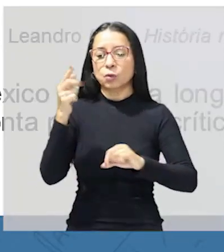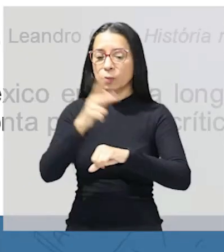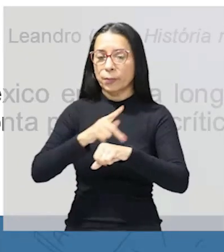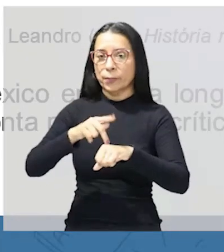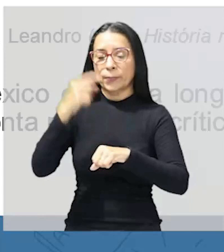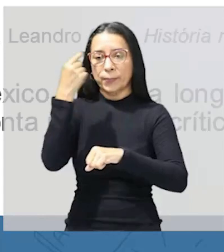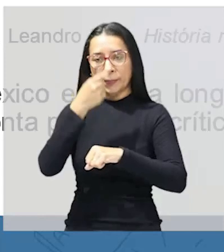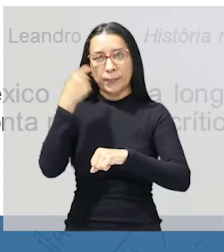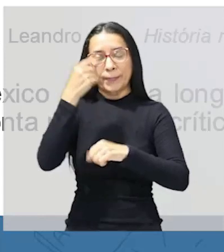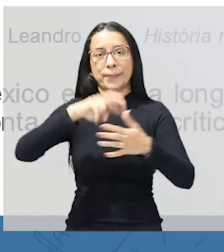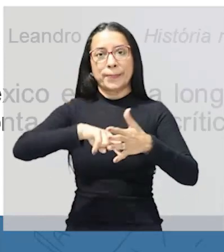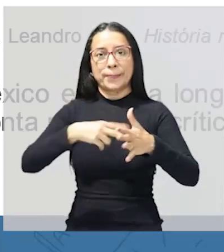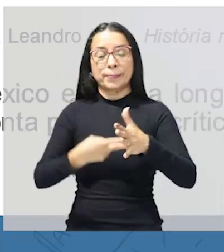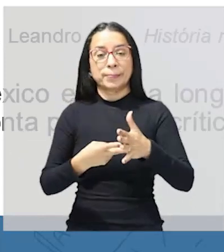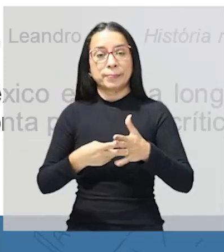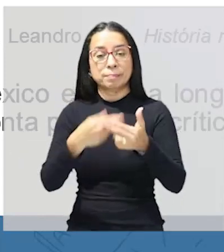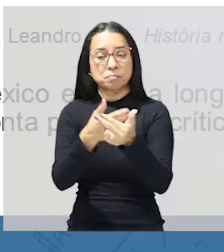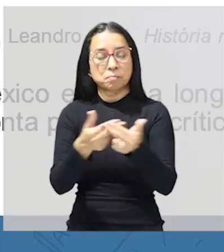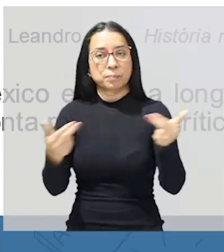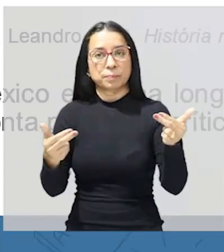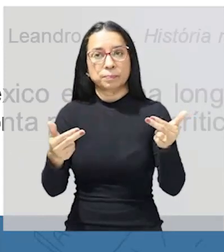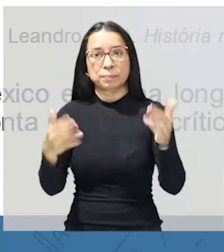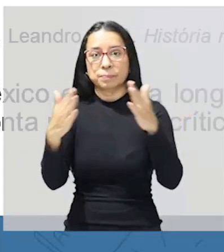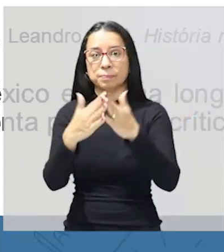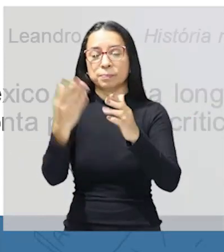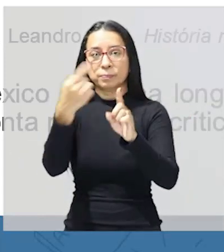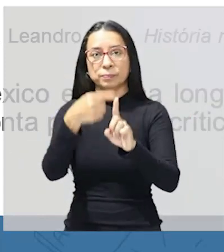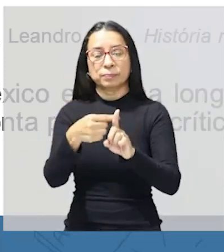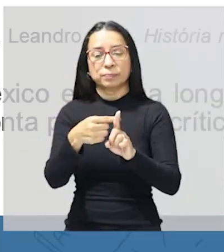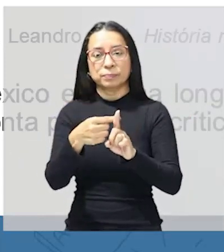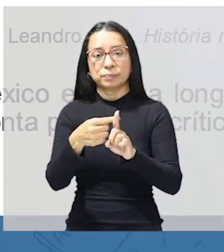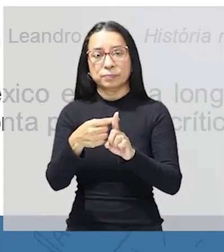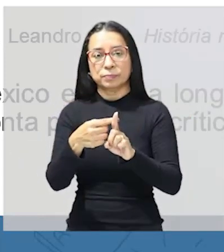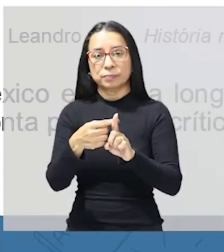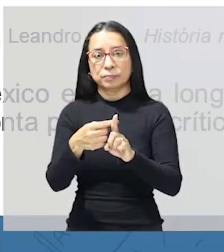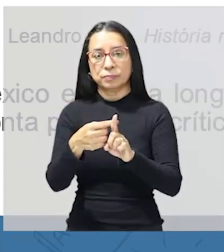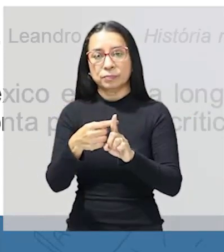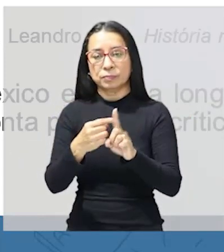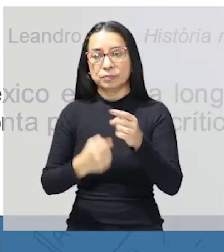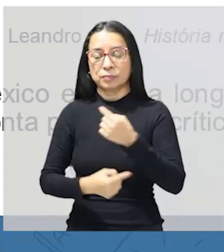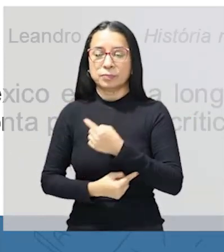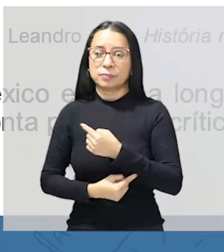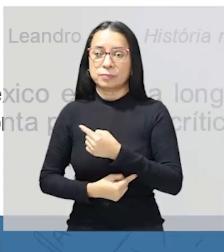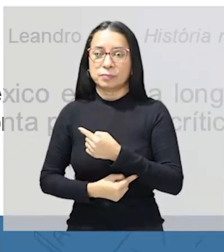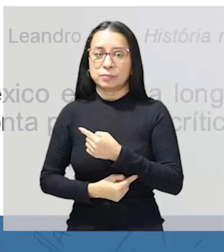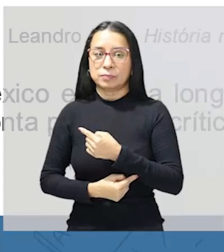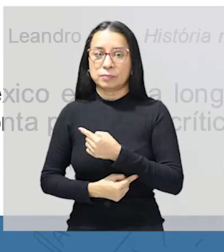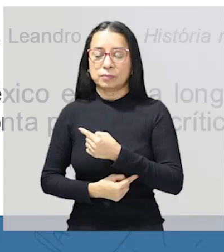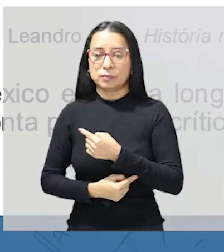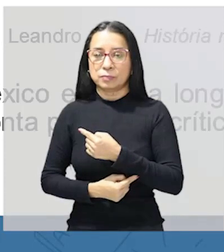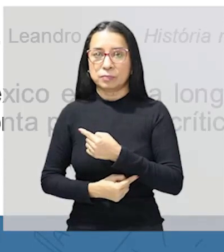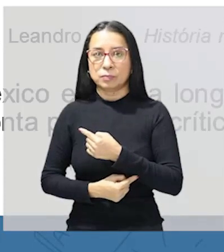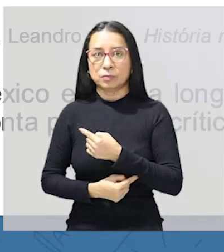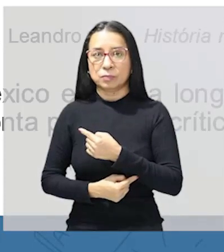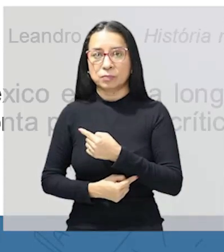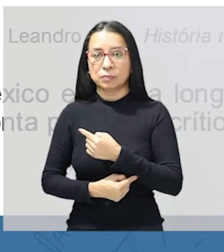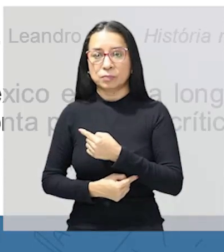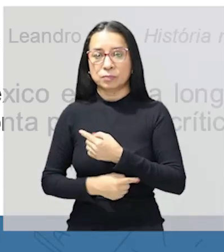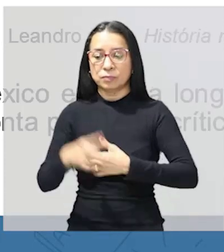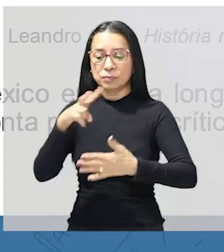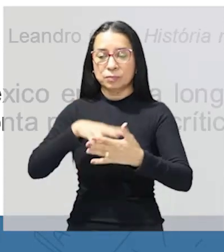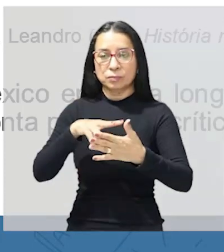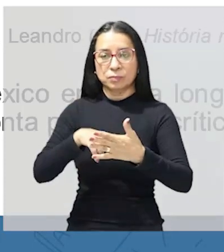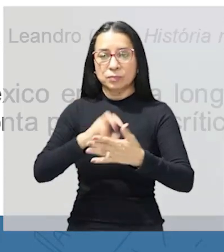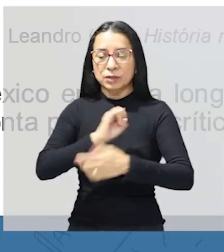Uma catedral, ou seja, uma igreja, é um objeto feito para durar muito tempo.